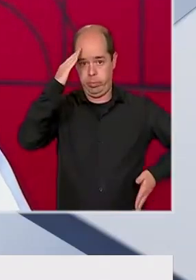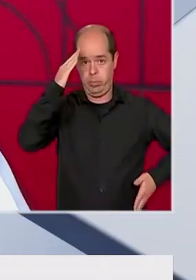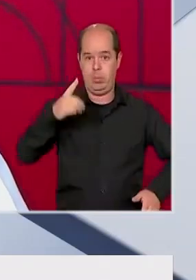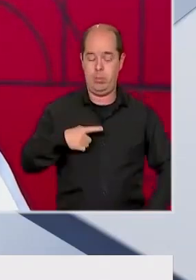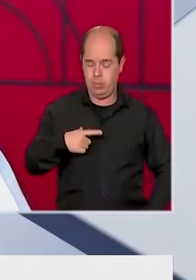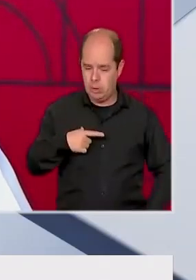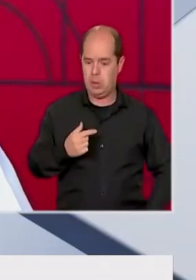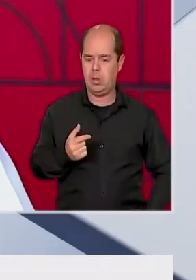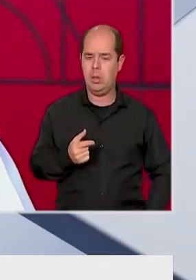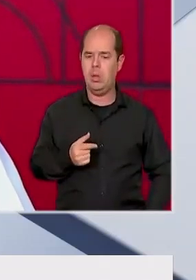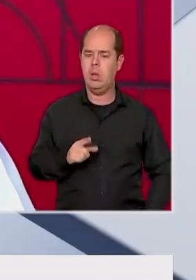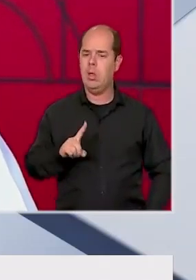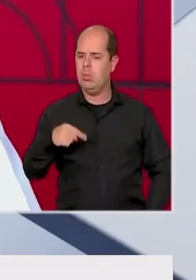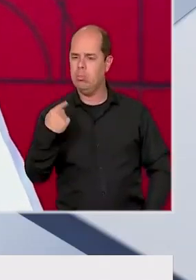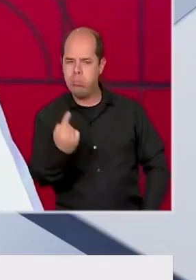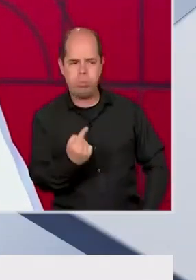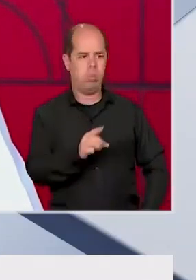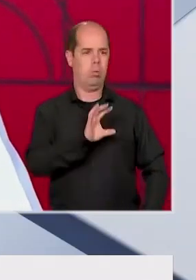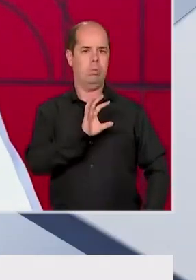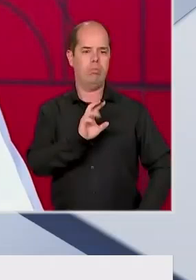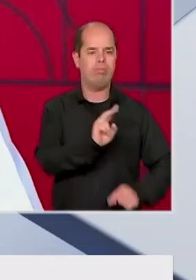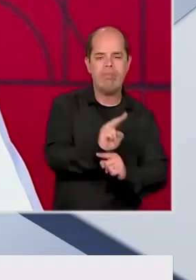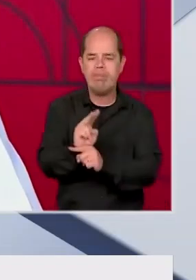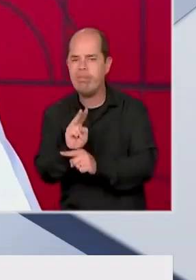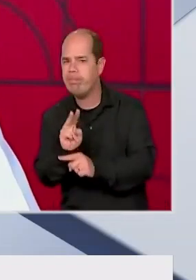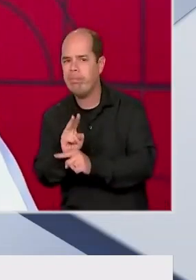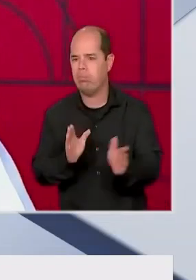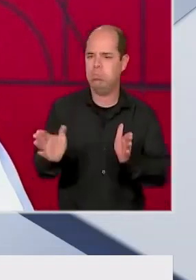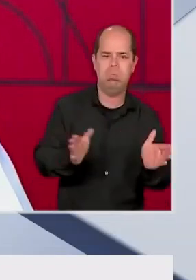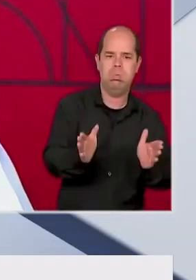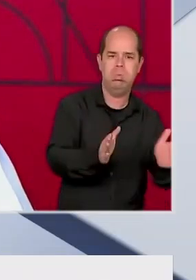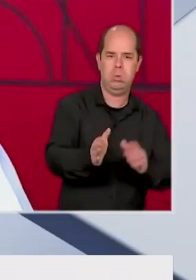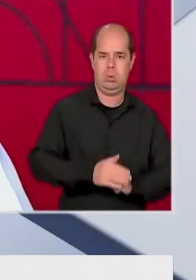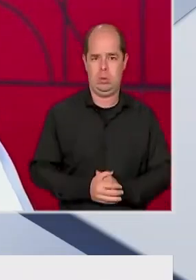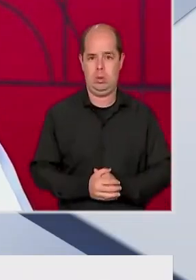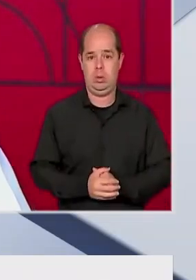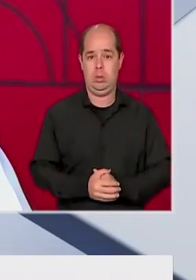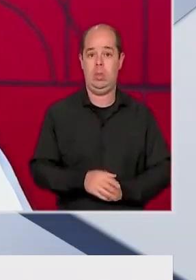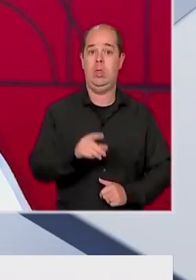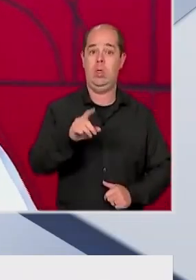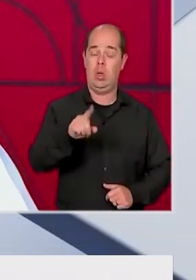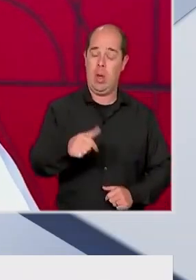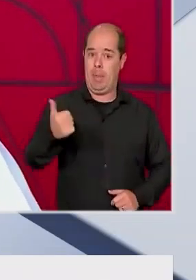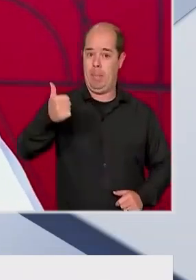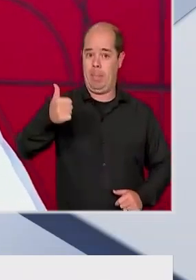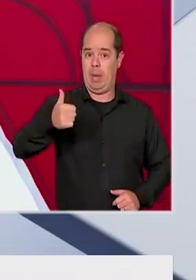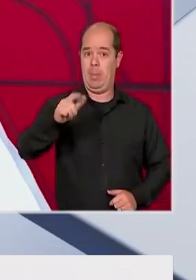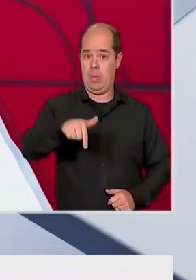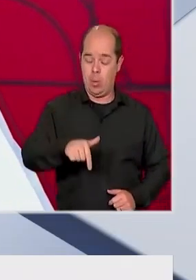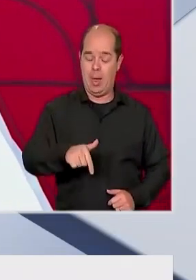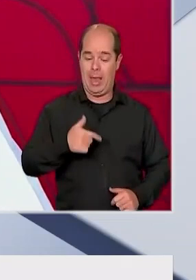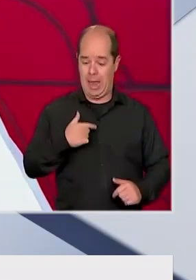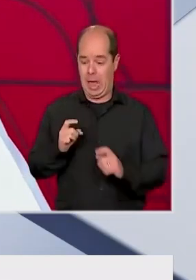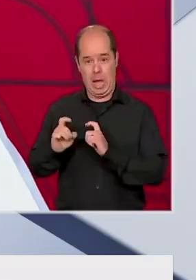muito mais rigorosa com criminosos narcotraficantes não pode ter essa Progressão de pena Isso é um